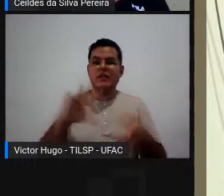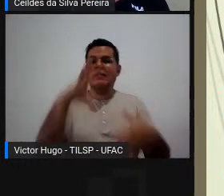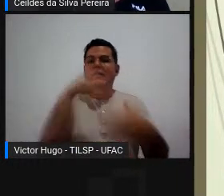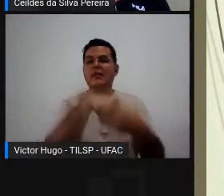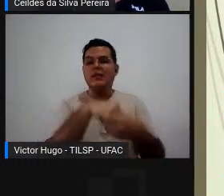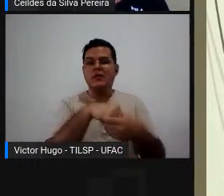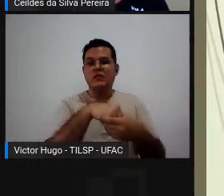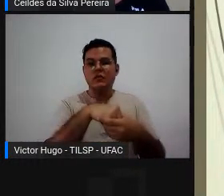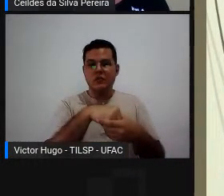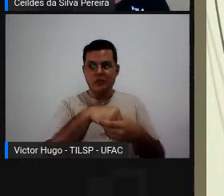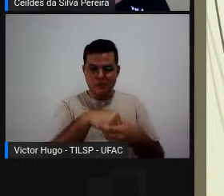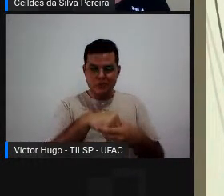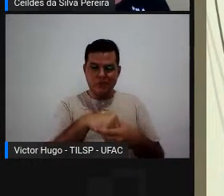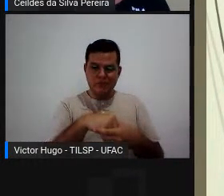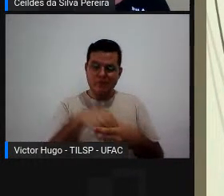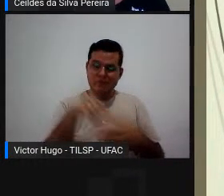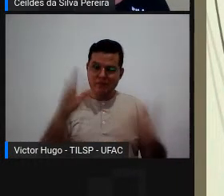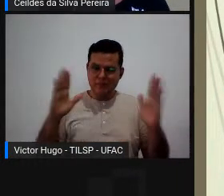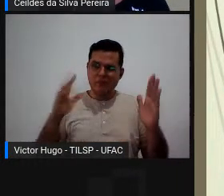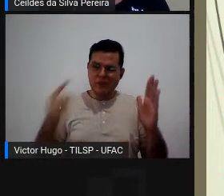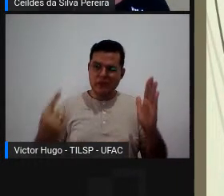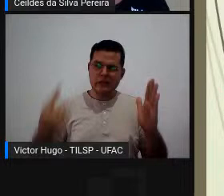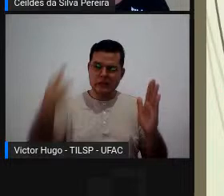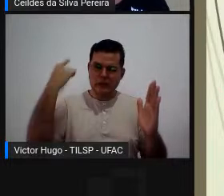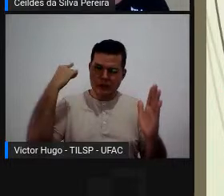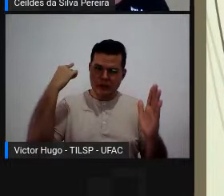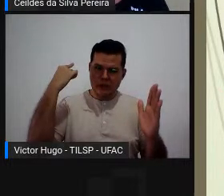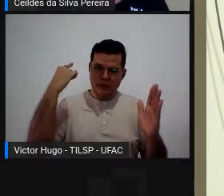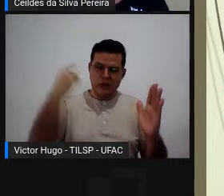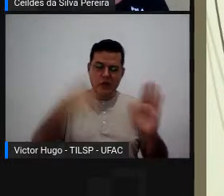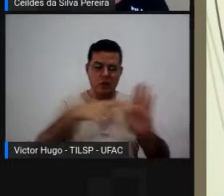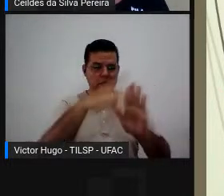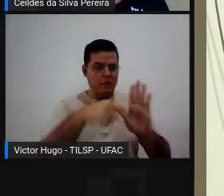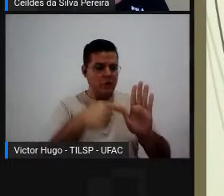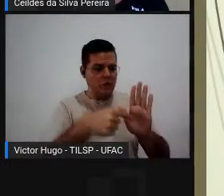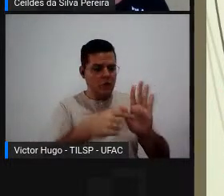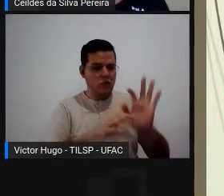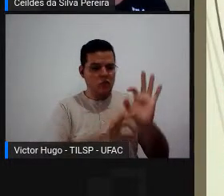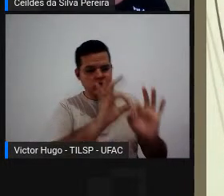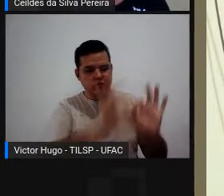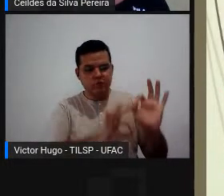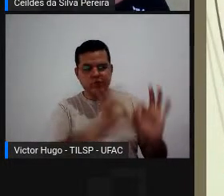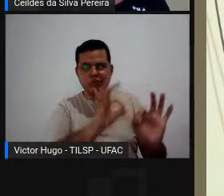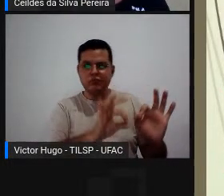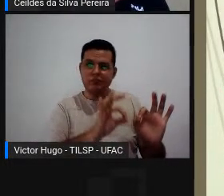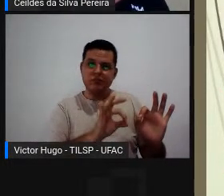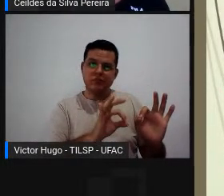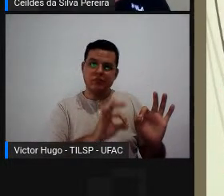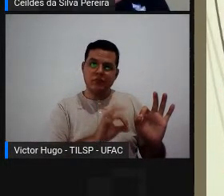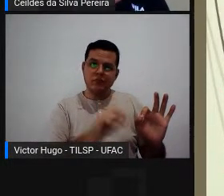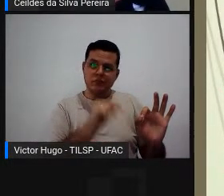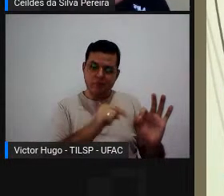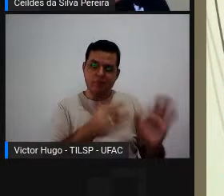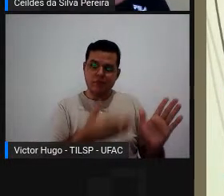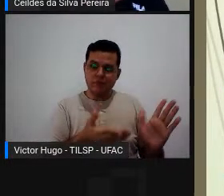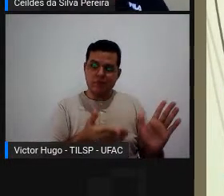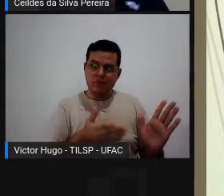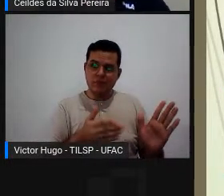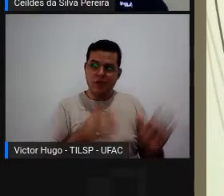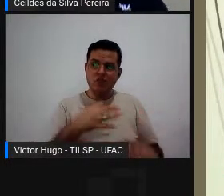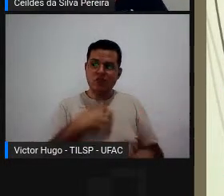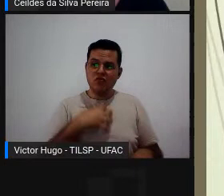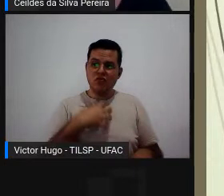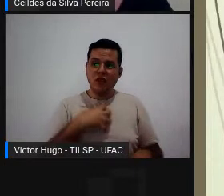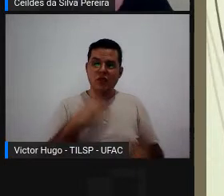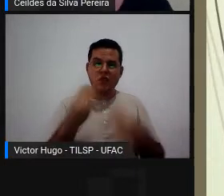da época em que esses planos foram feitos. Era a forma como se pensava